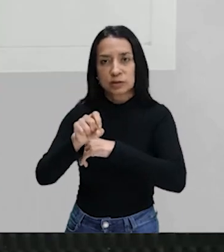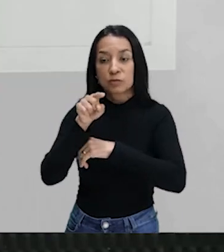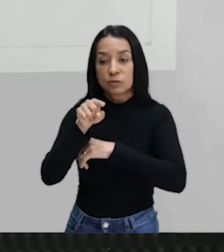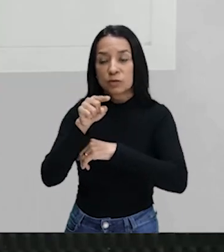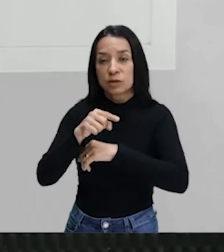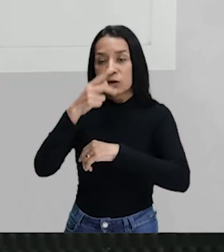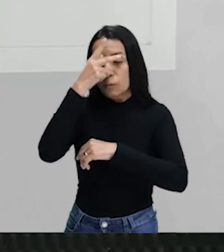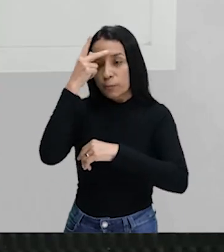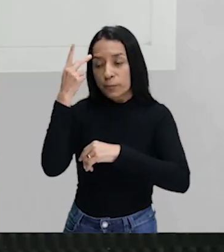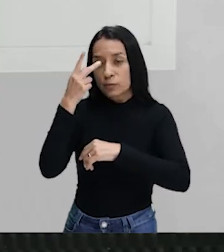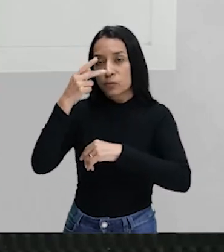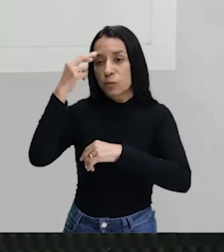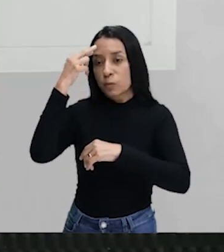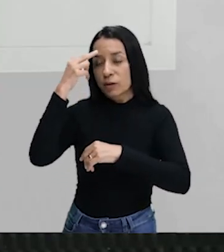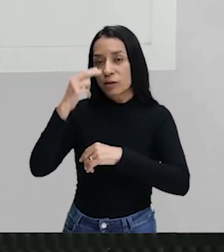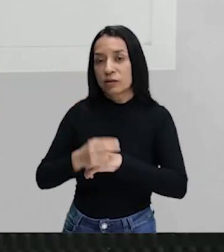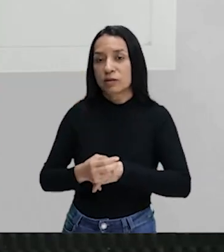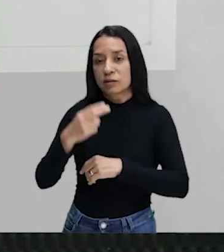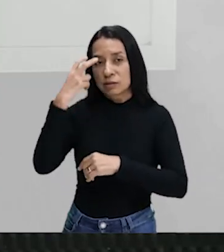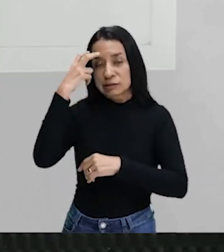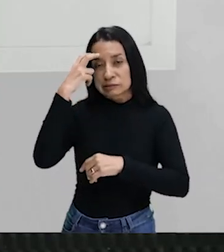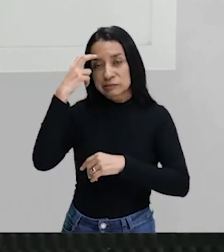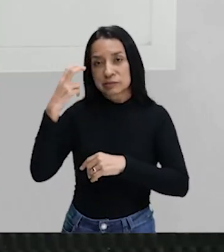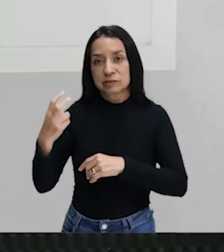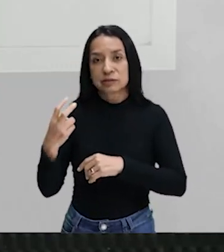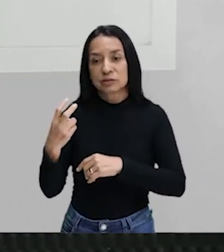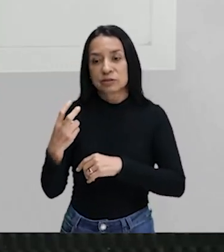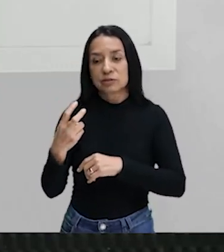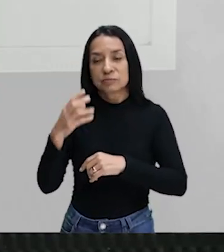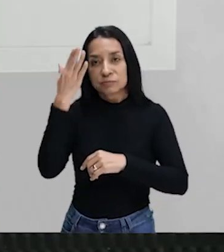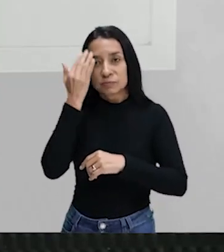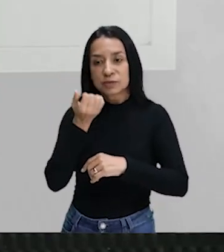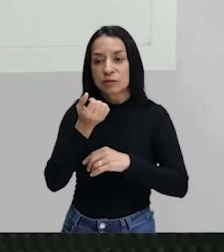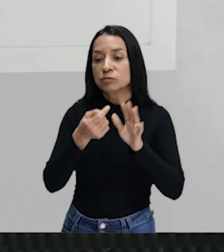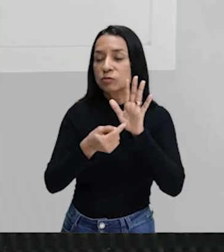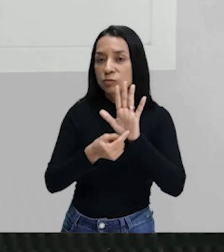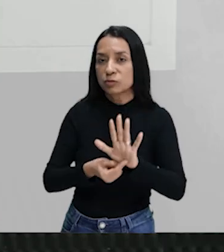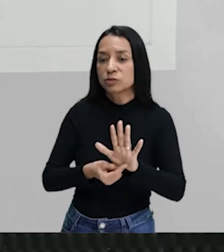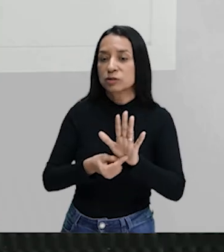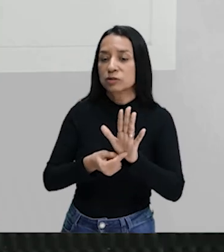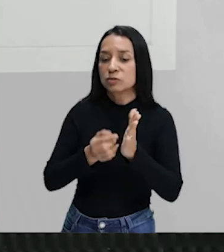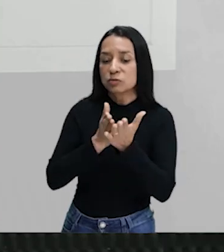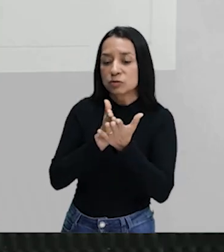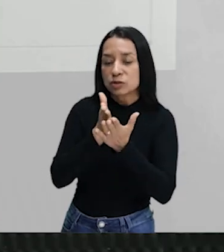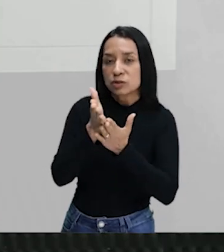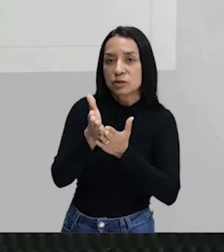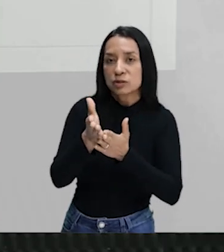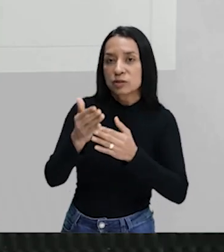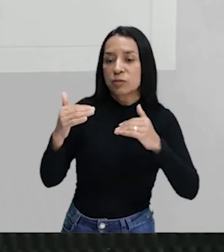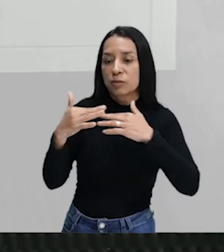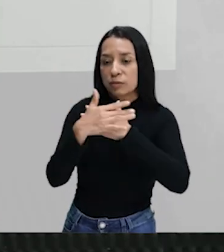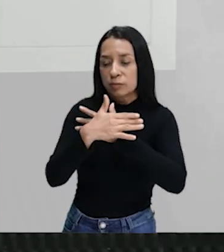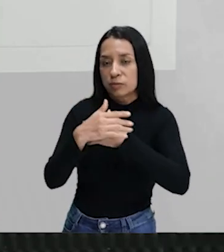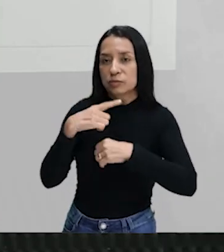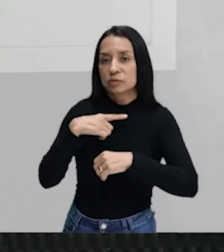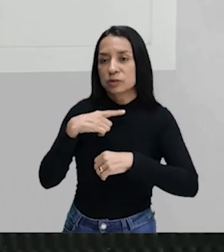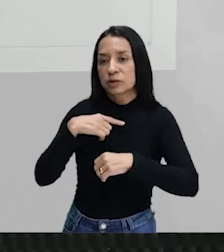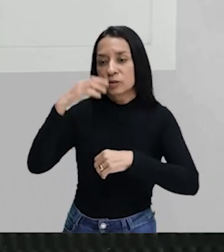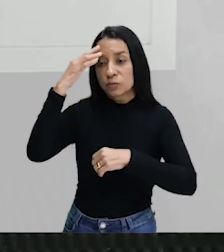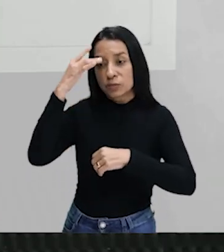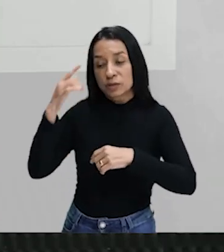estou citando para vocês que o direcionamento dela é para a polis, nós temos o ideal, então, de coletividade,